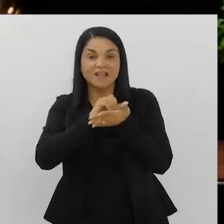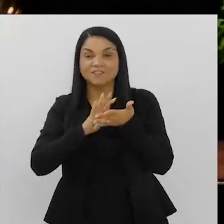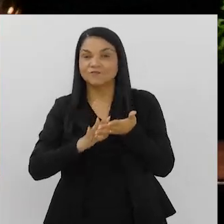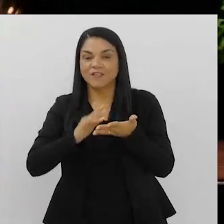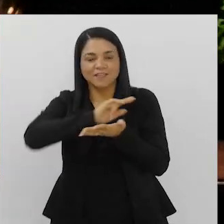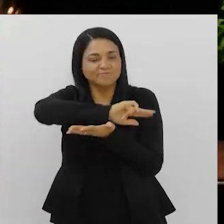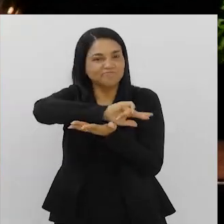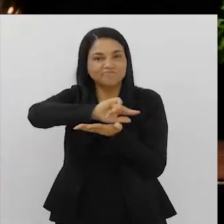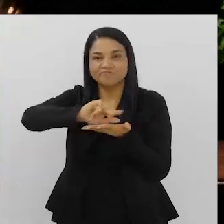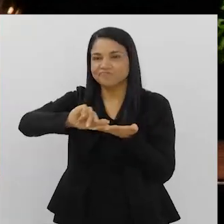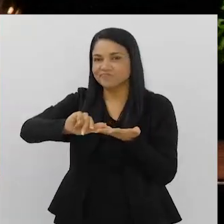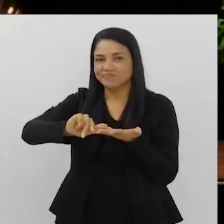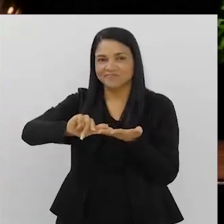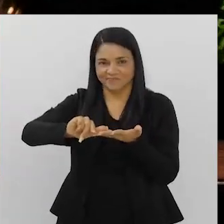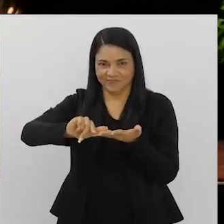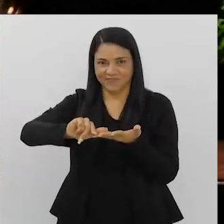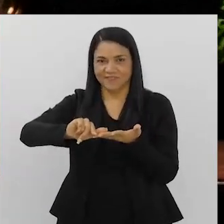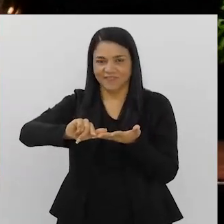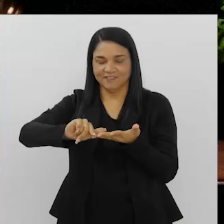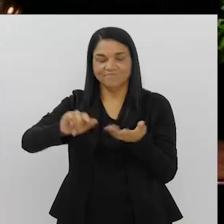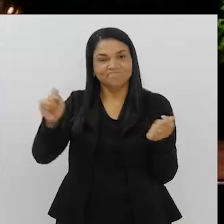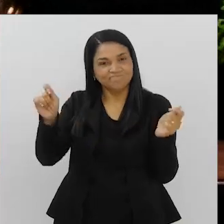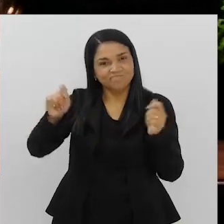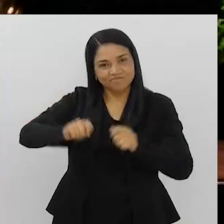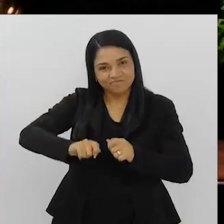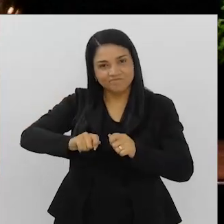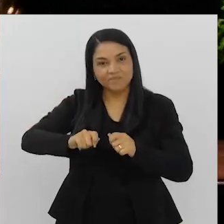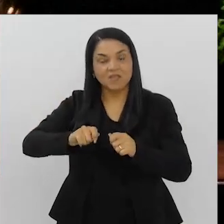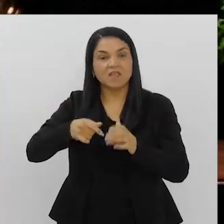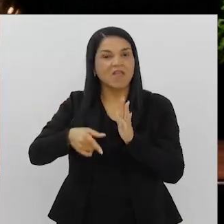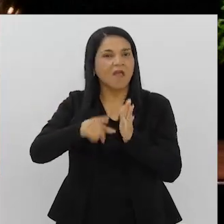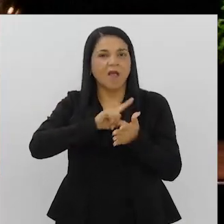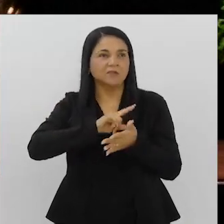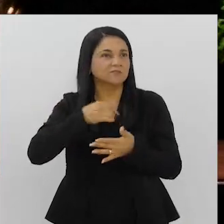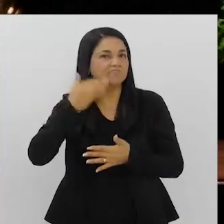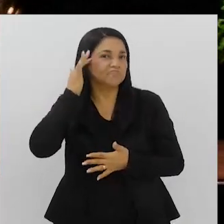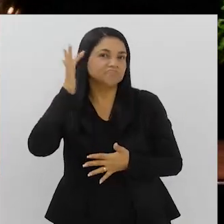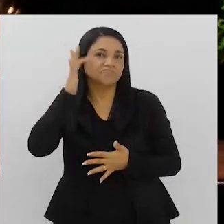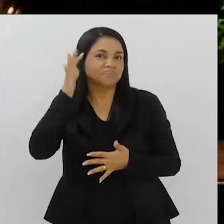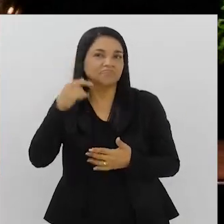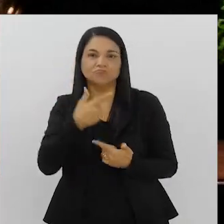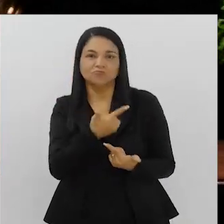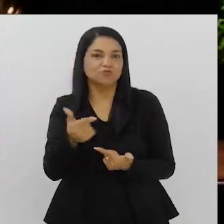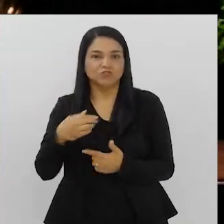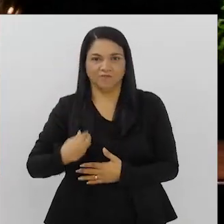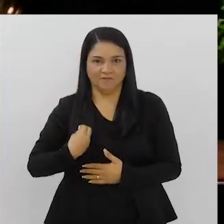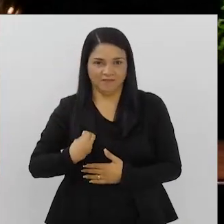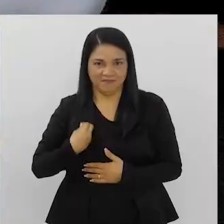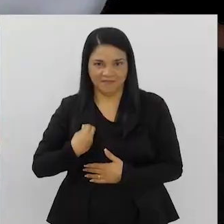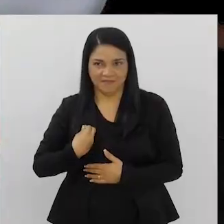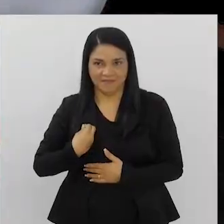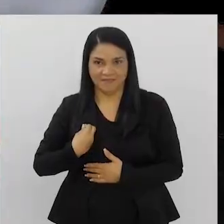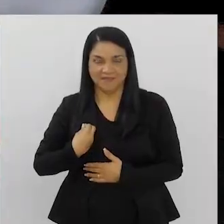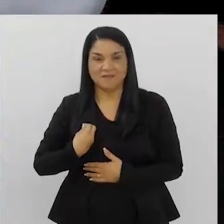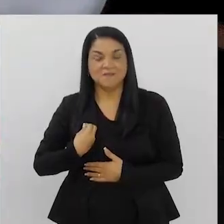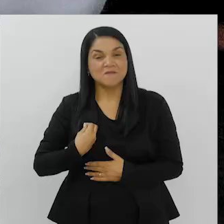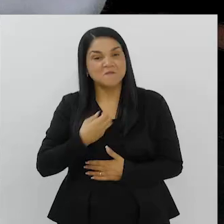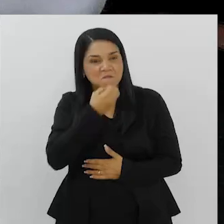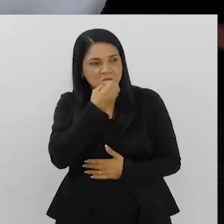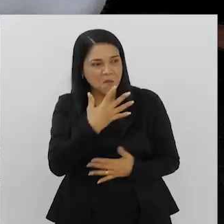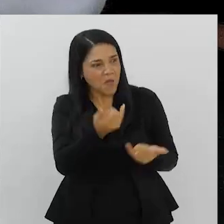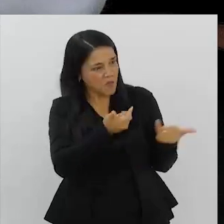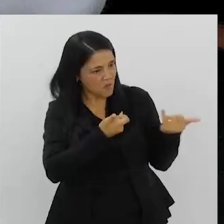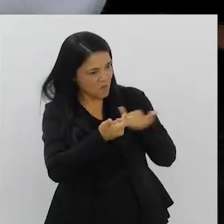nesse momento da vida, diversas possibilidades que eles nunca tinham imaginado. Olha,